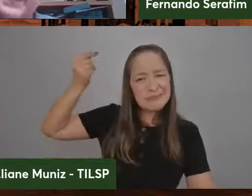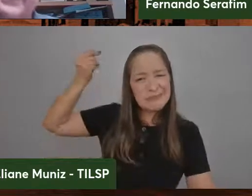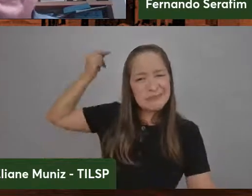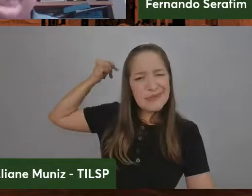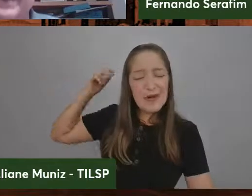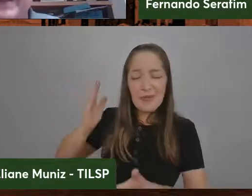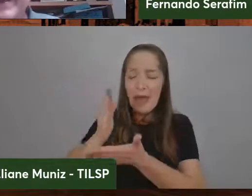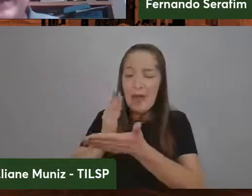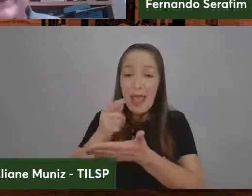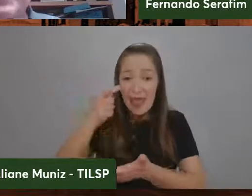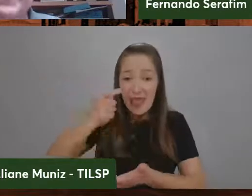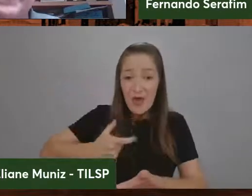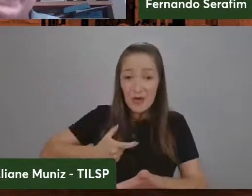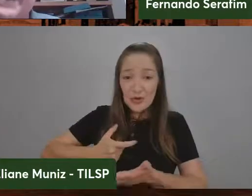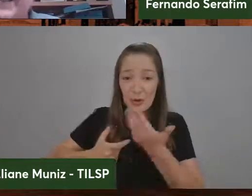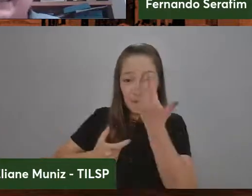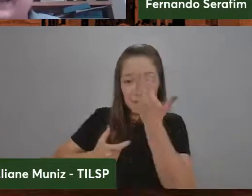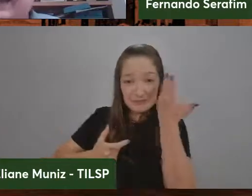a metade...